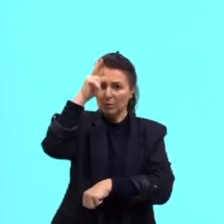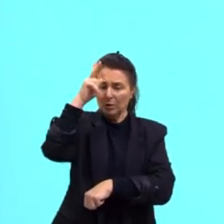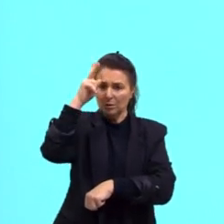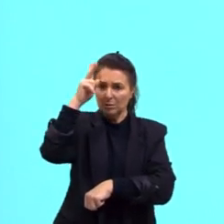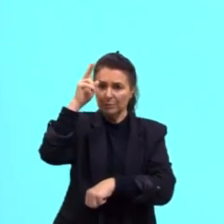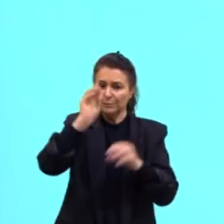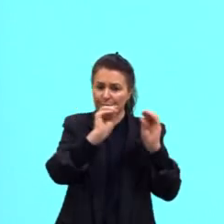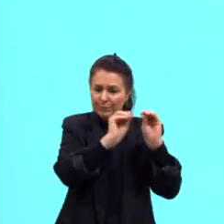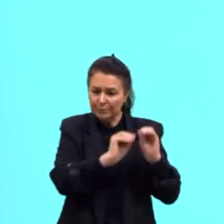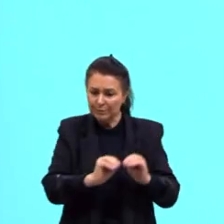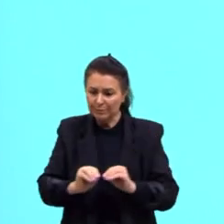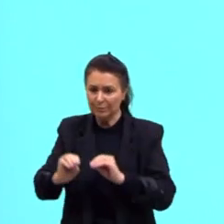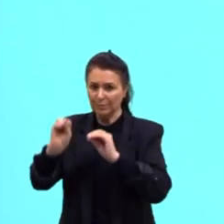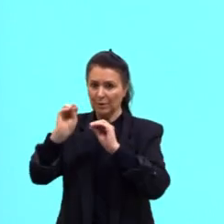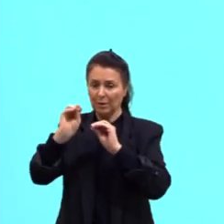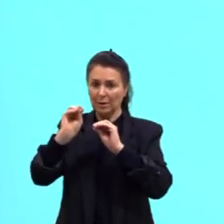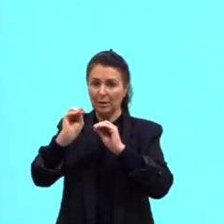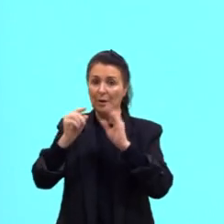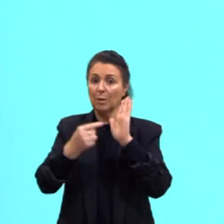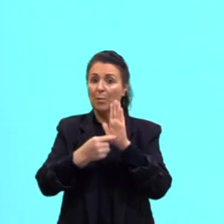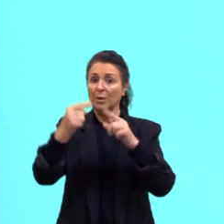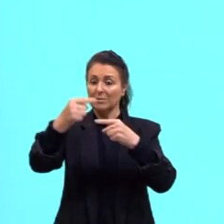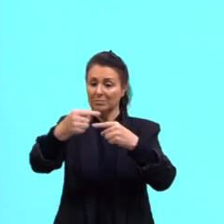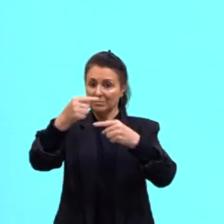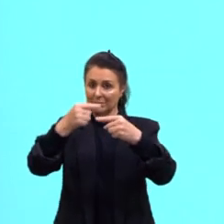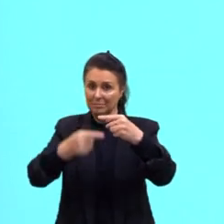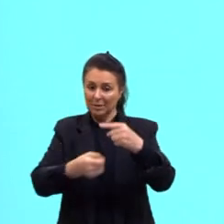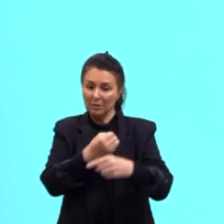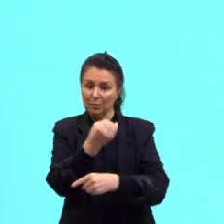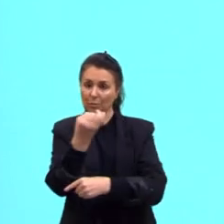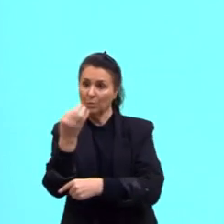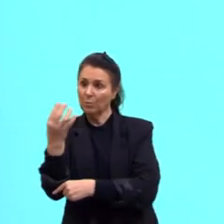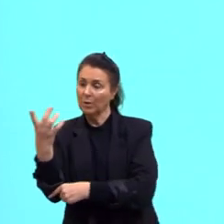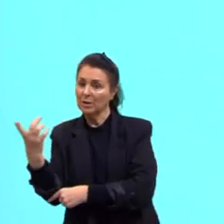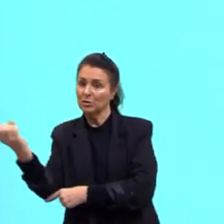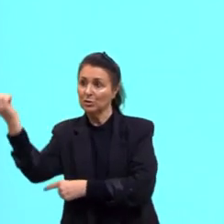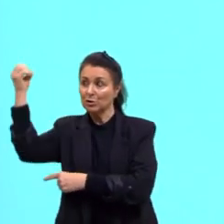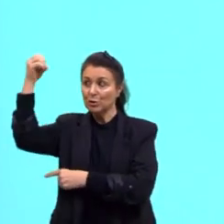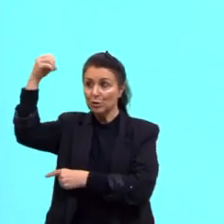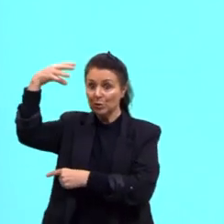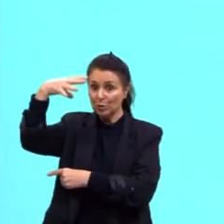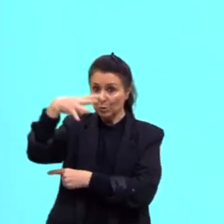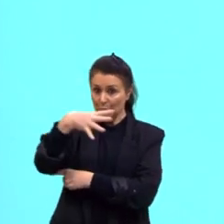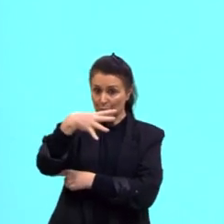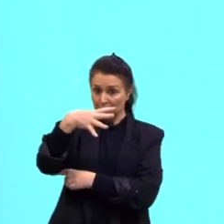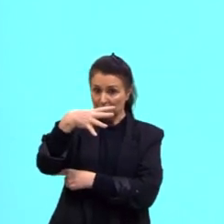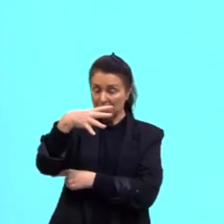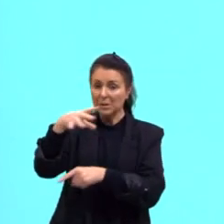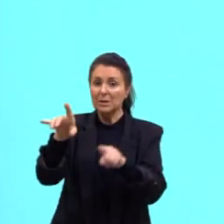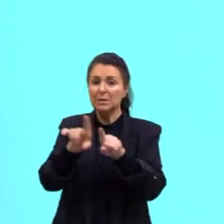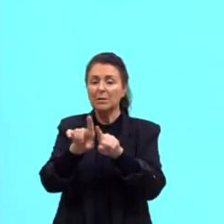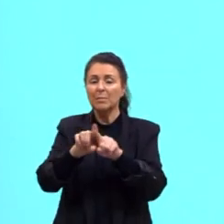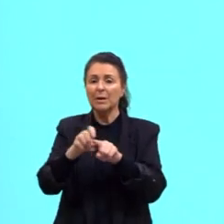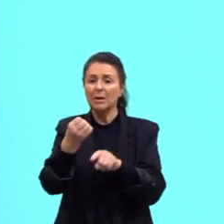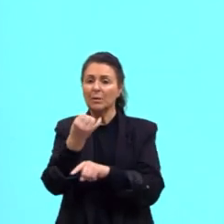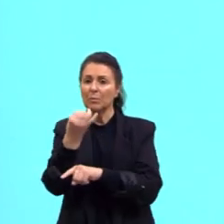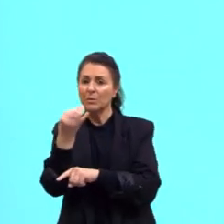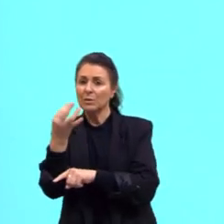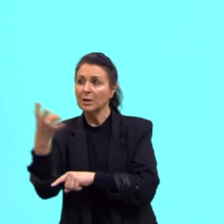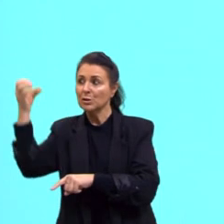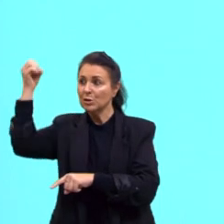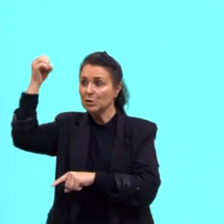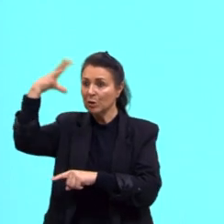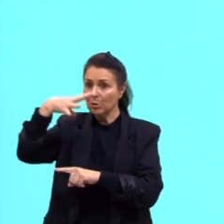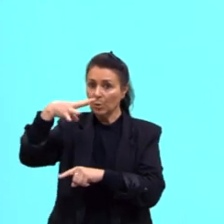indica a razão entre a quantidade de luz que atravessa um meio e a quantidade de luz que